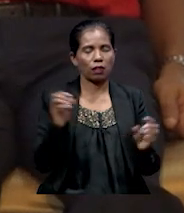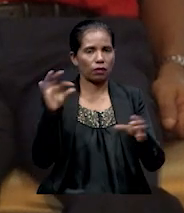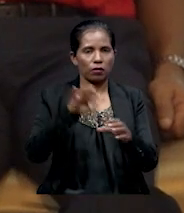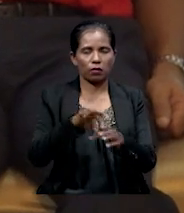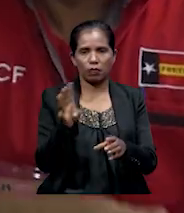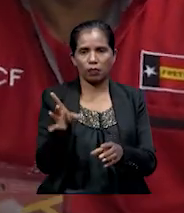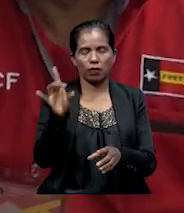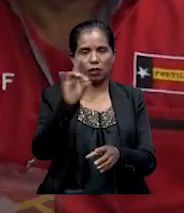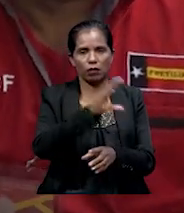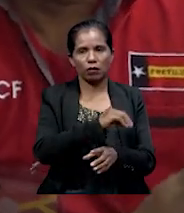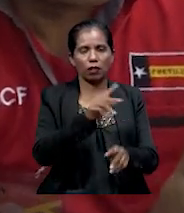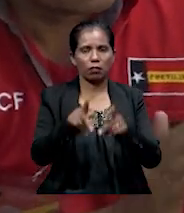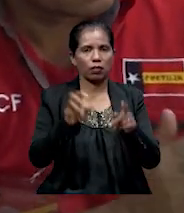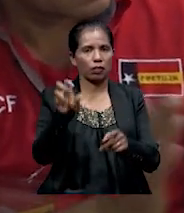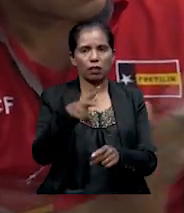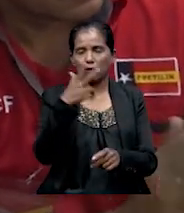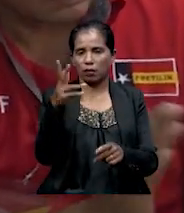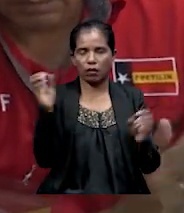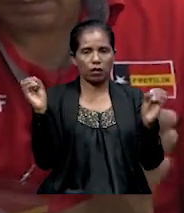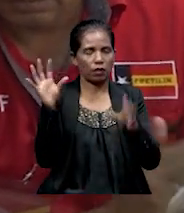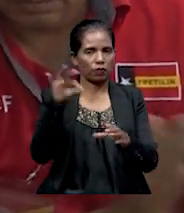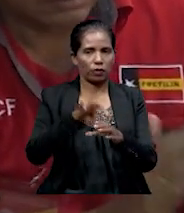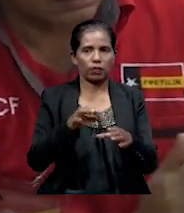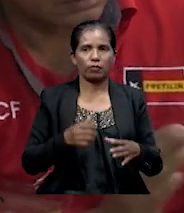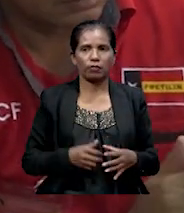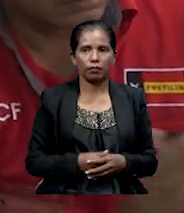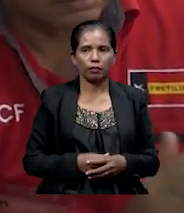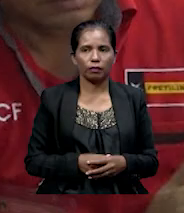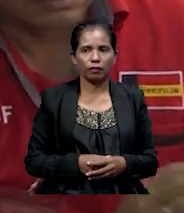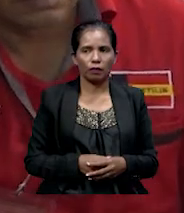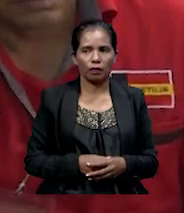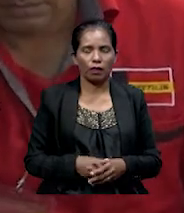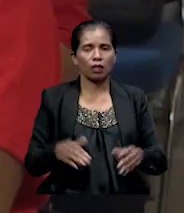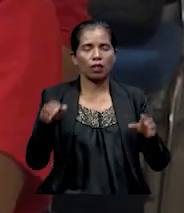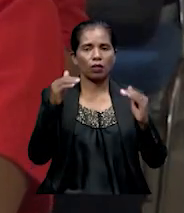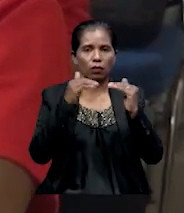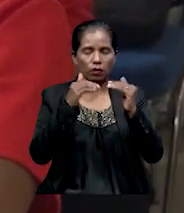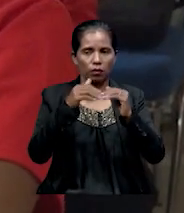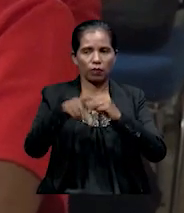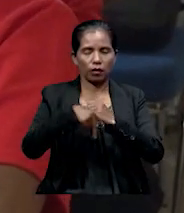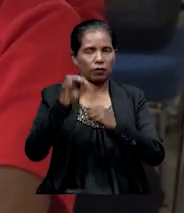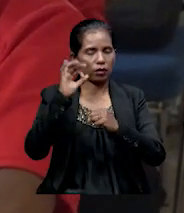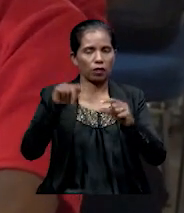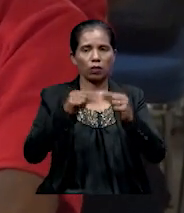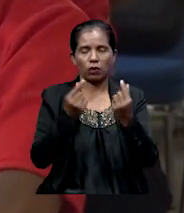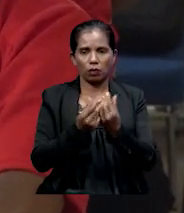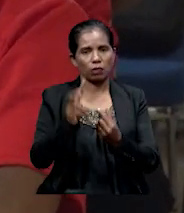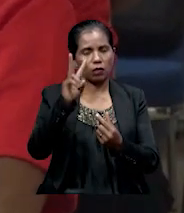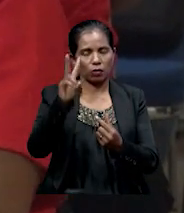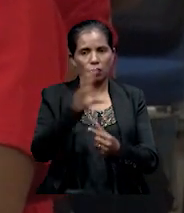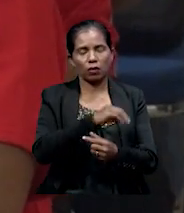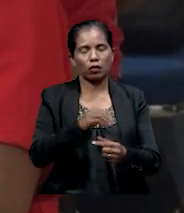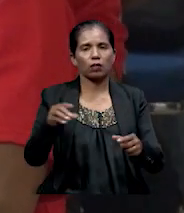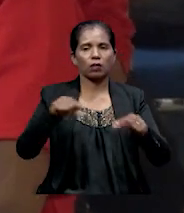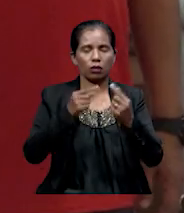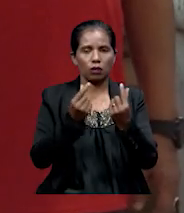husi delegados na insenlu sintolu maklafa votus. Ia Congresso Fretilin ne ia pakote rua ma kompete komposto si